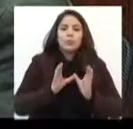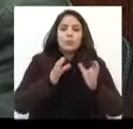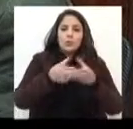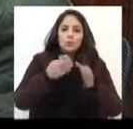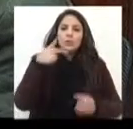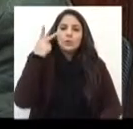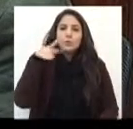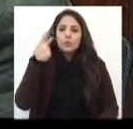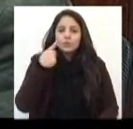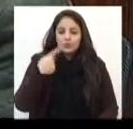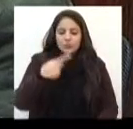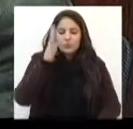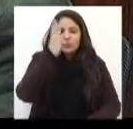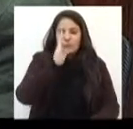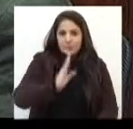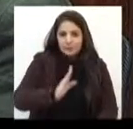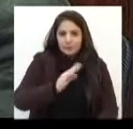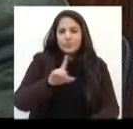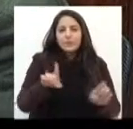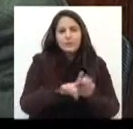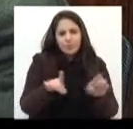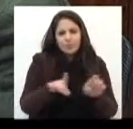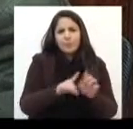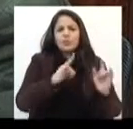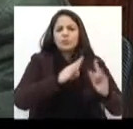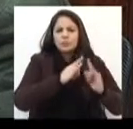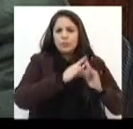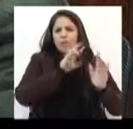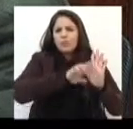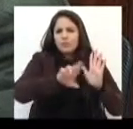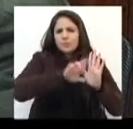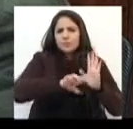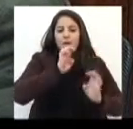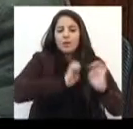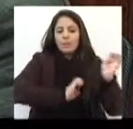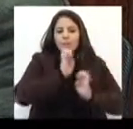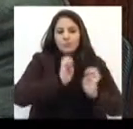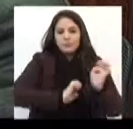de instituições do Brasil, entre elas até instituições de representação